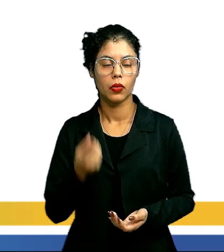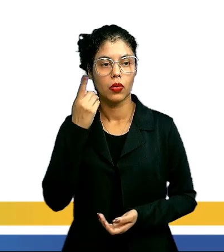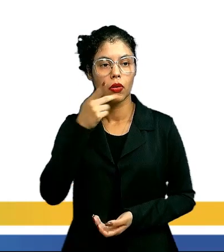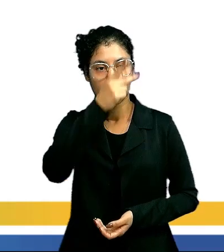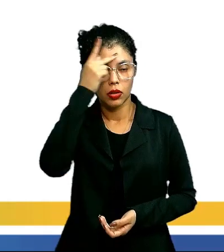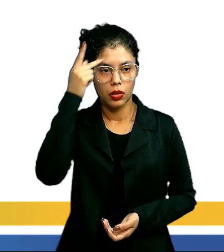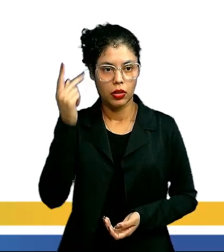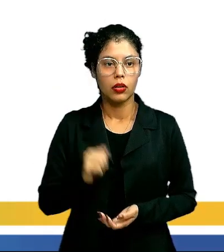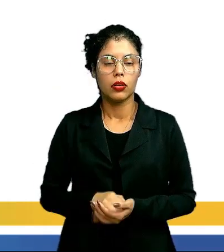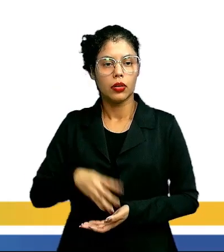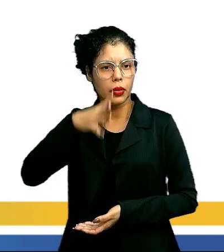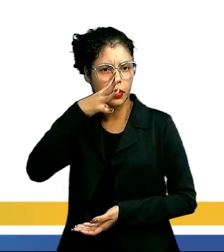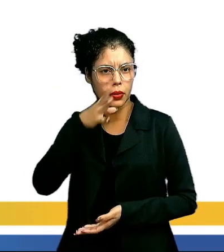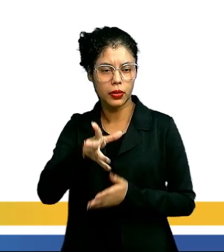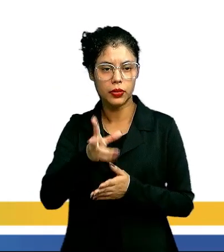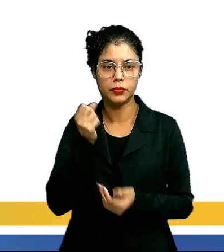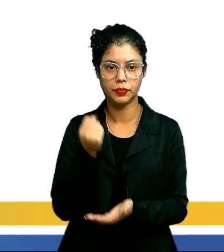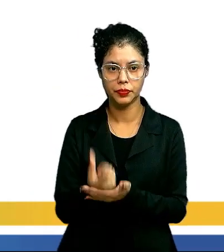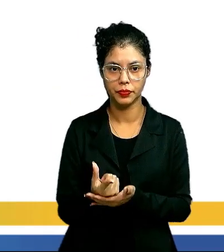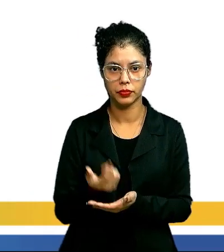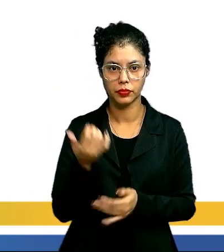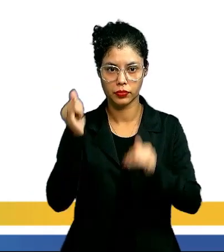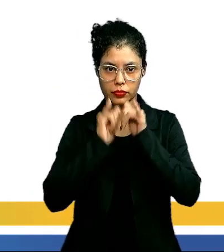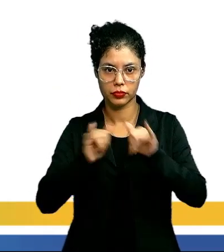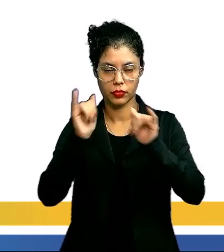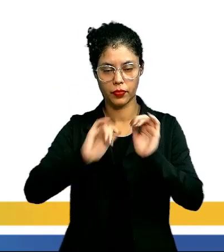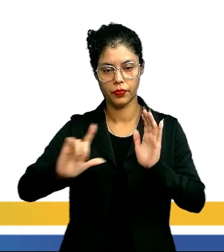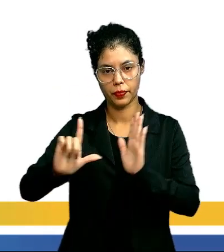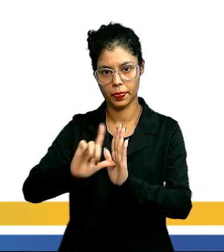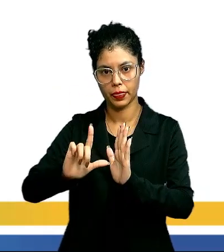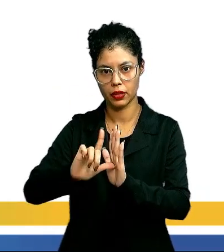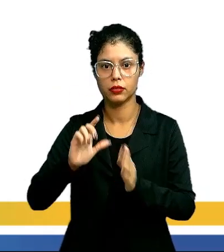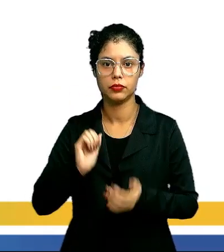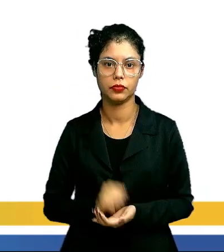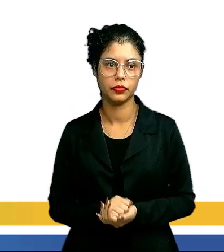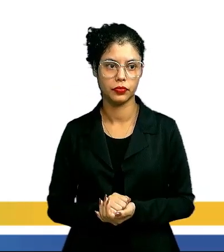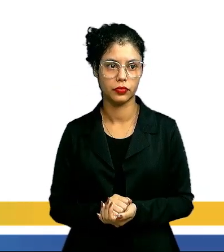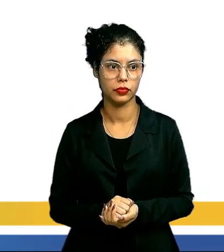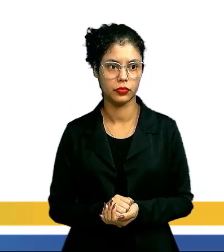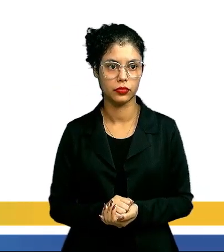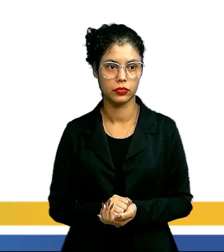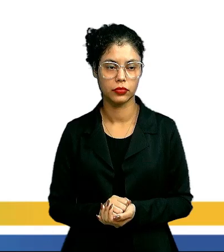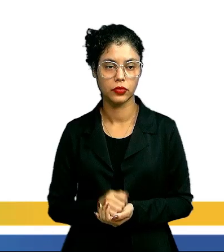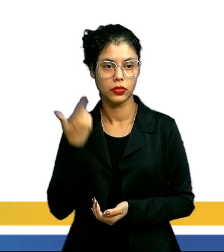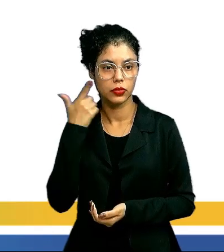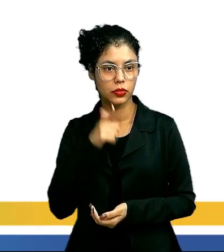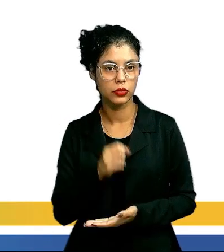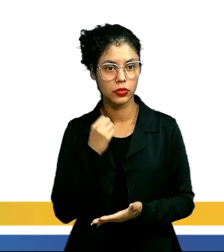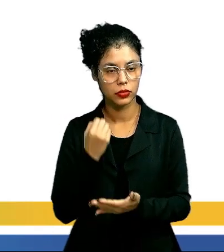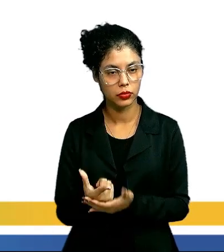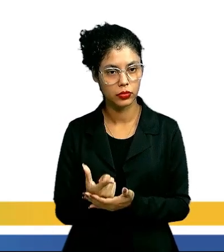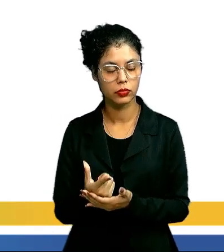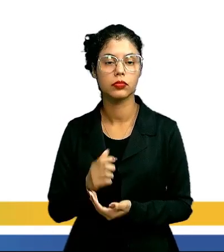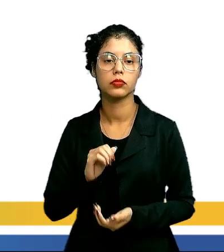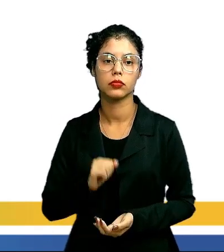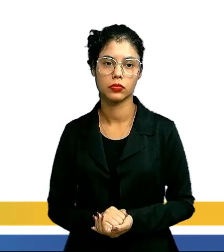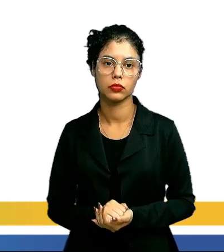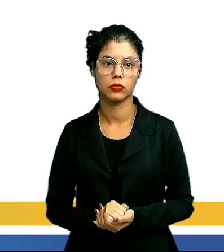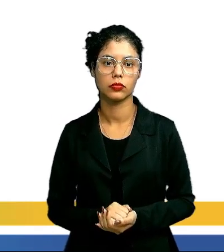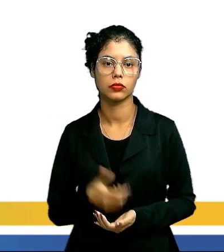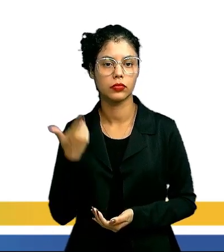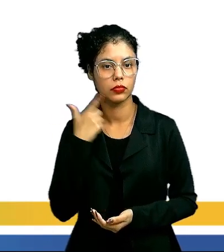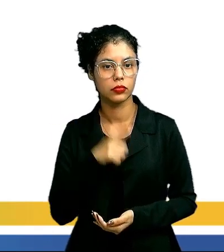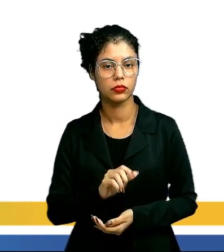uma pessoa se interessou em adquirir um produto anunciado em uma loja negociou com o gerente e